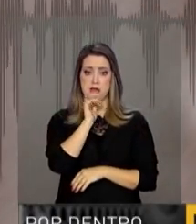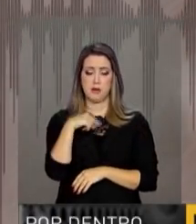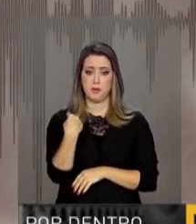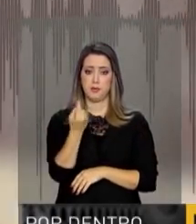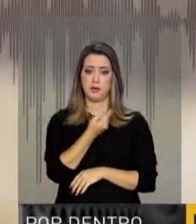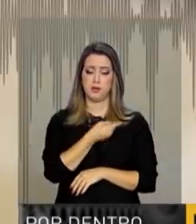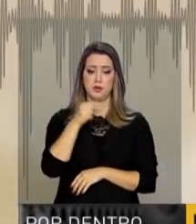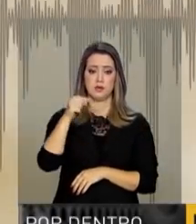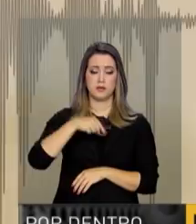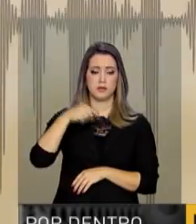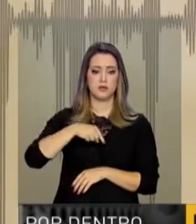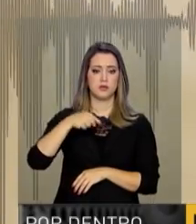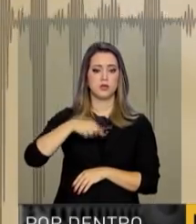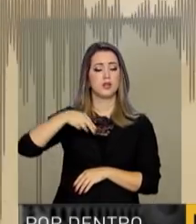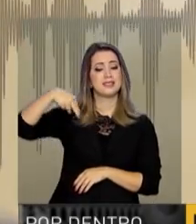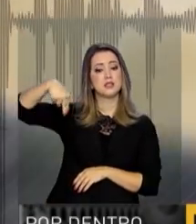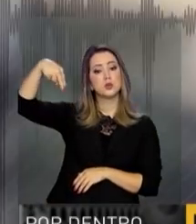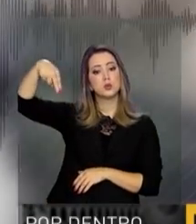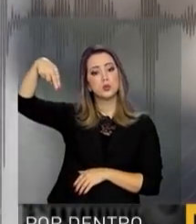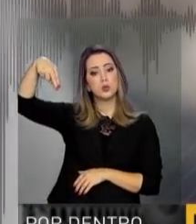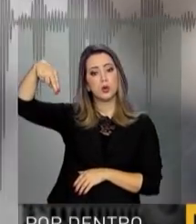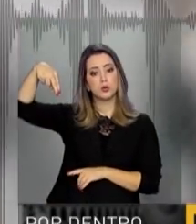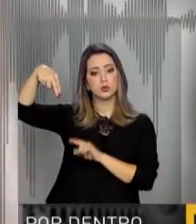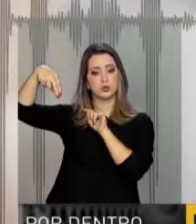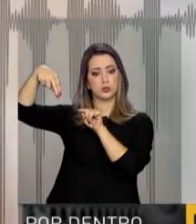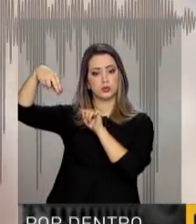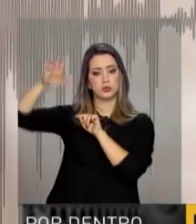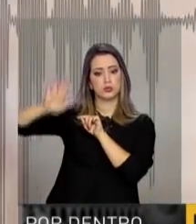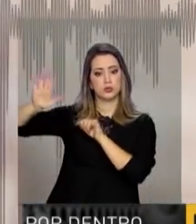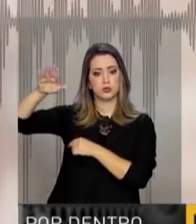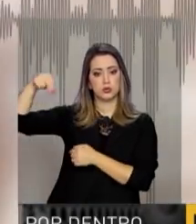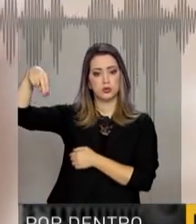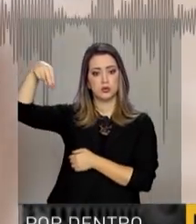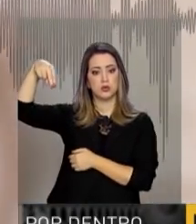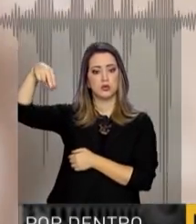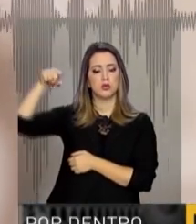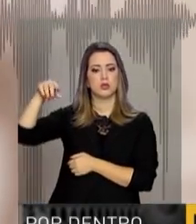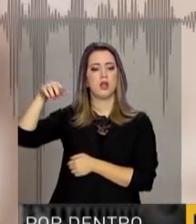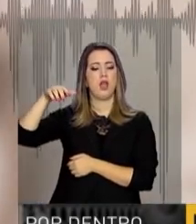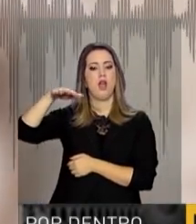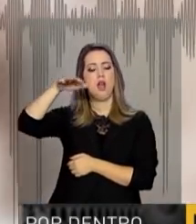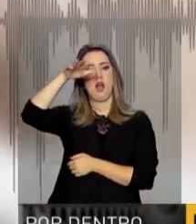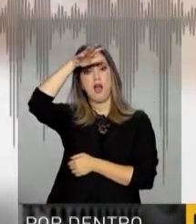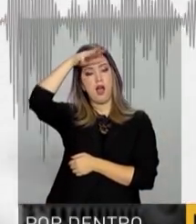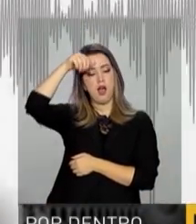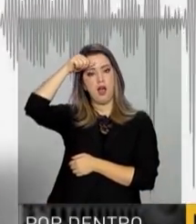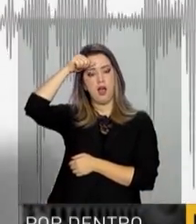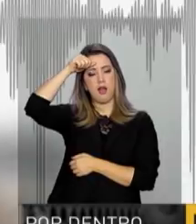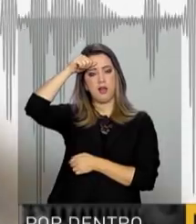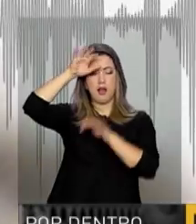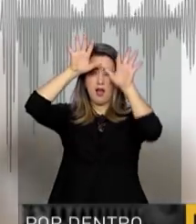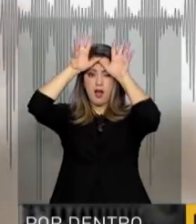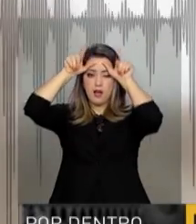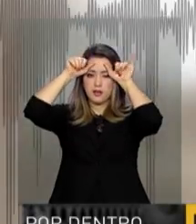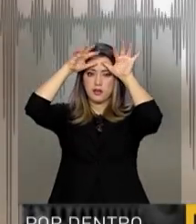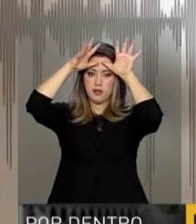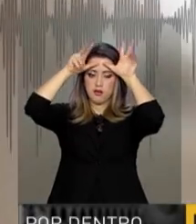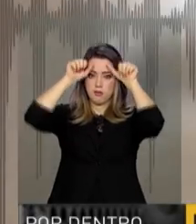aqui do norte e principalmente aqui da nossa região do Acre, tem um